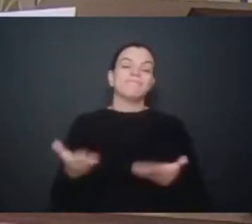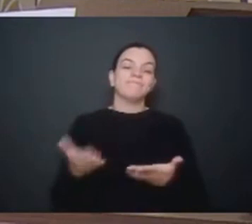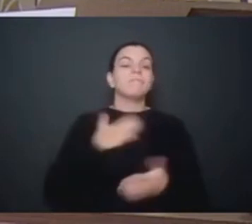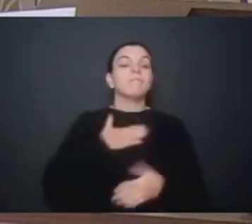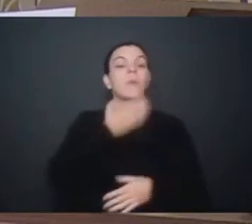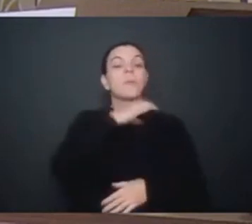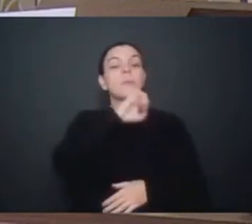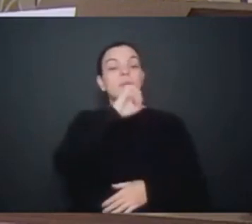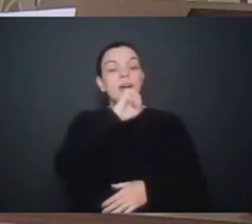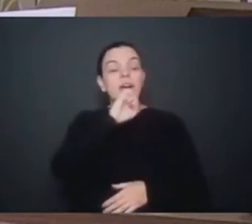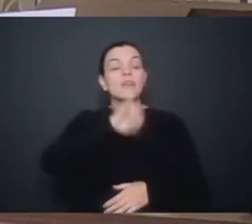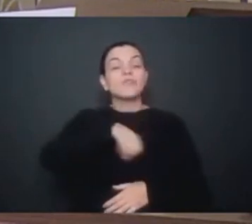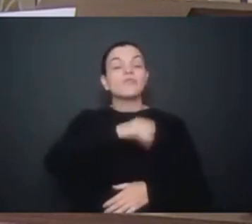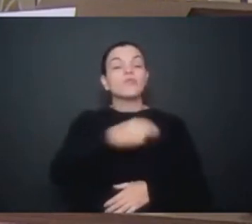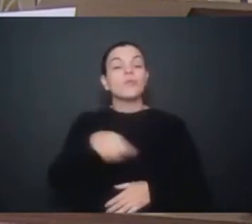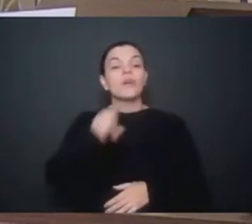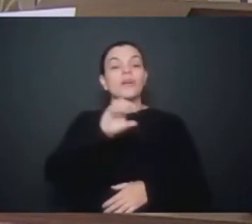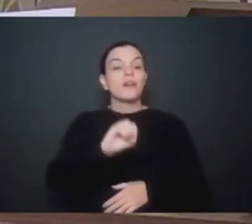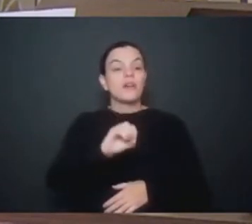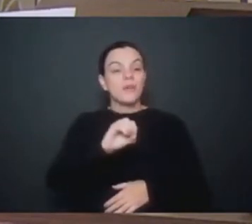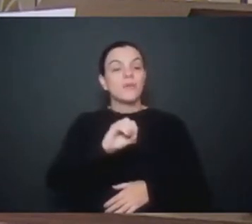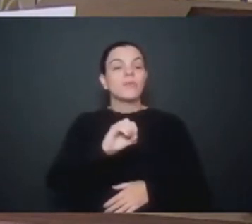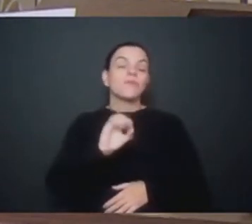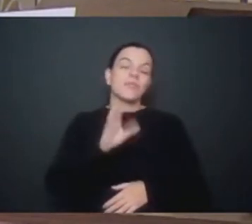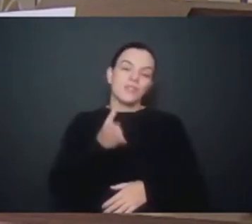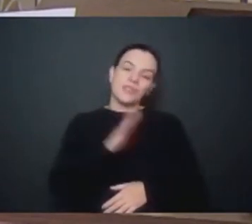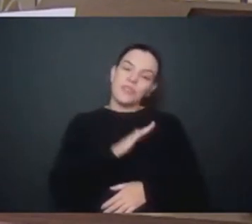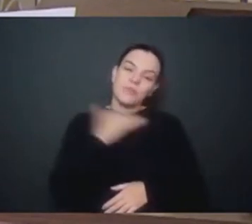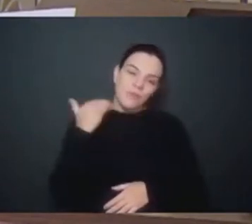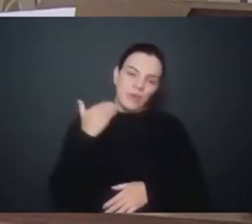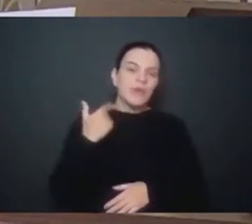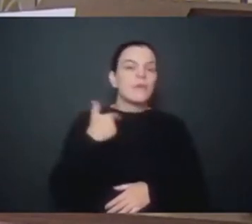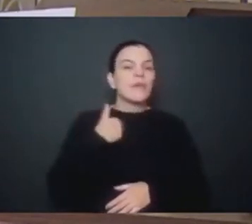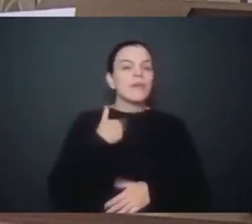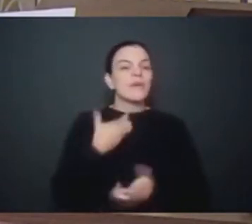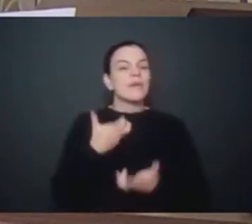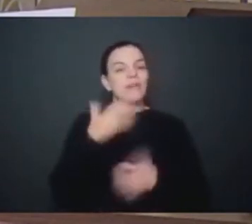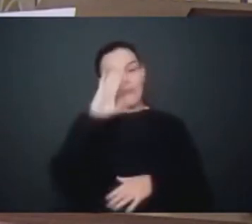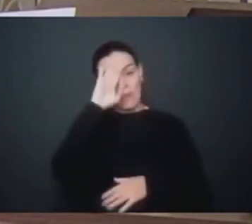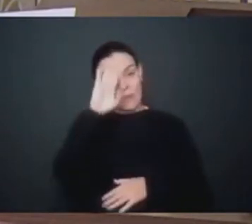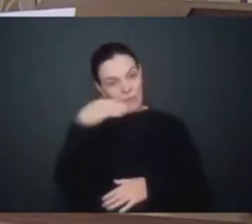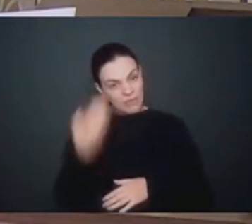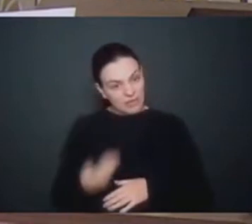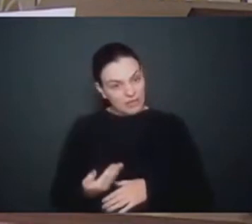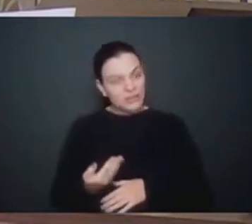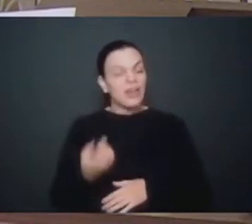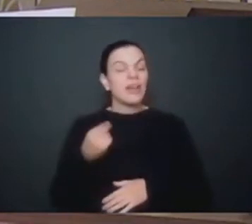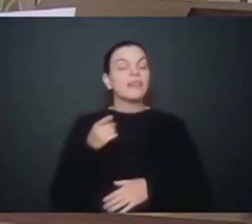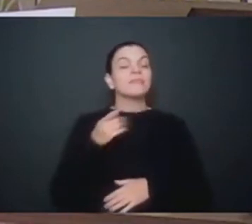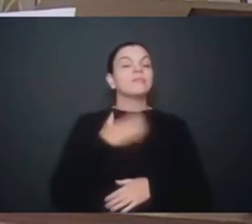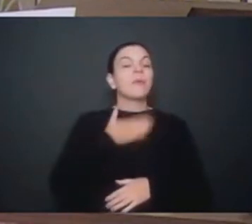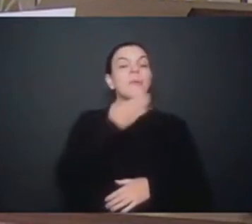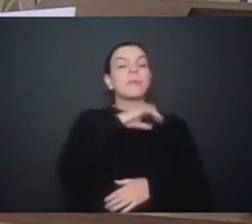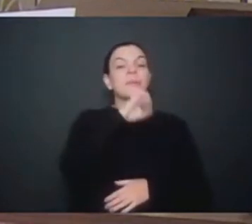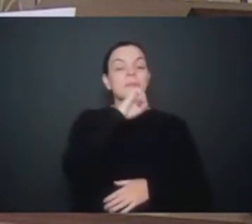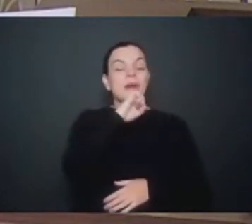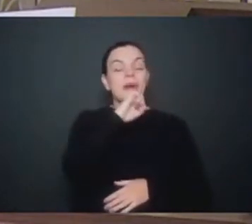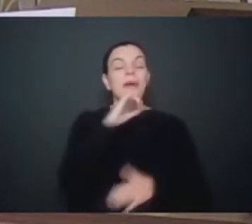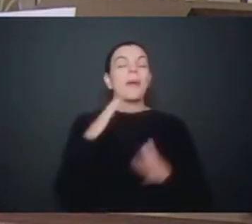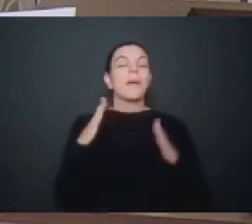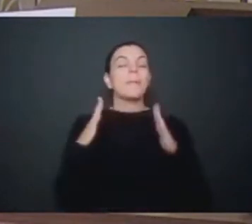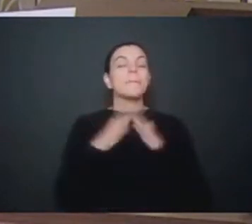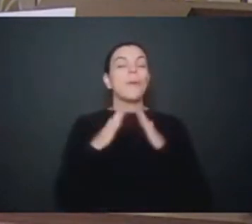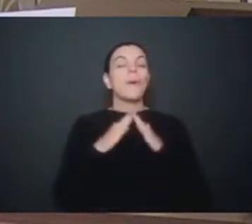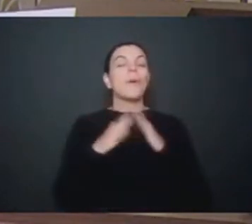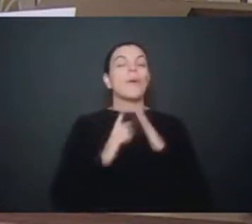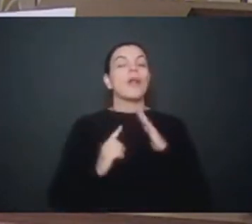já falecido há algum tempo, saudoso João Rodrigues, um dos primeiros moradores lá do bairro Cajuru. Ele